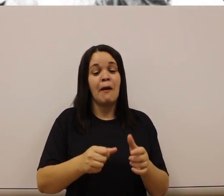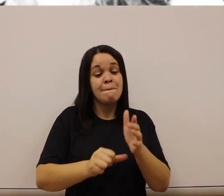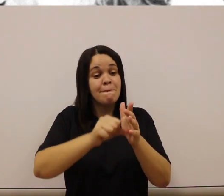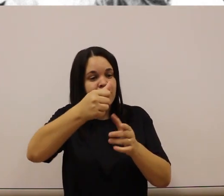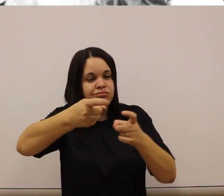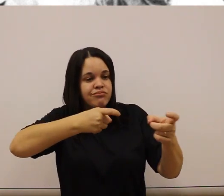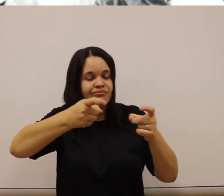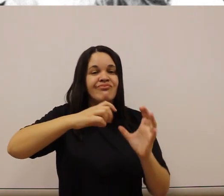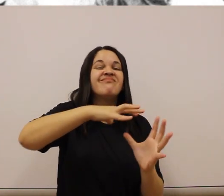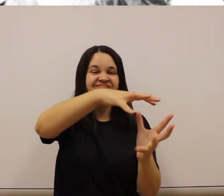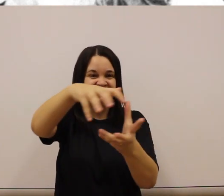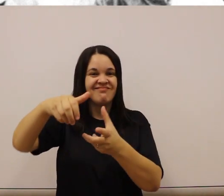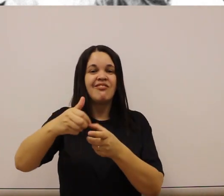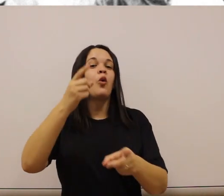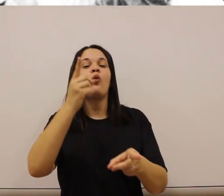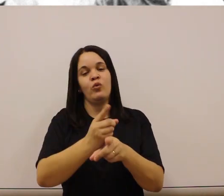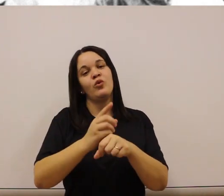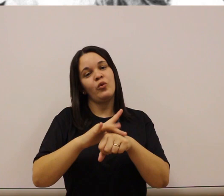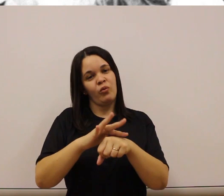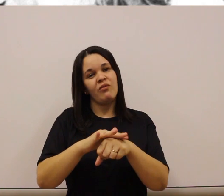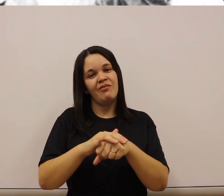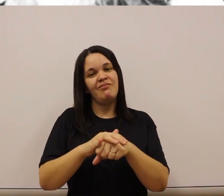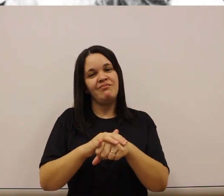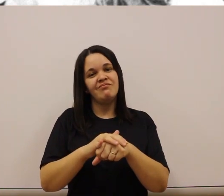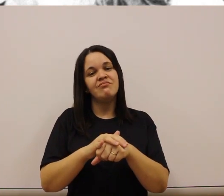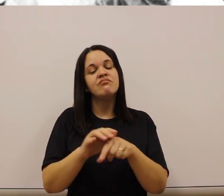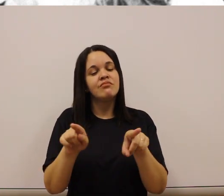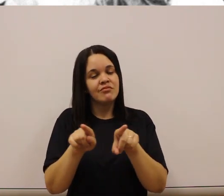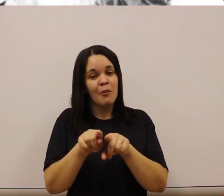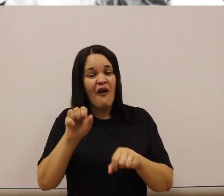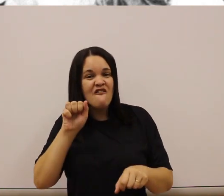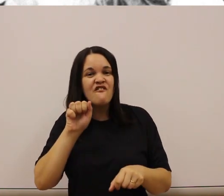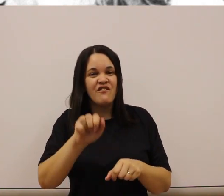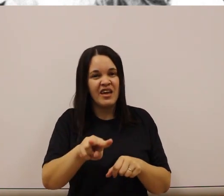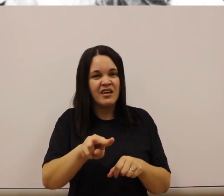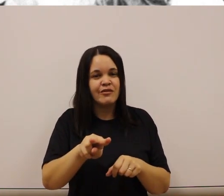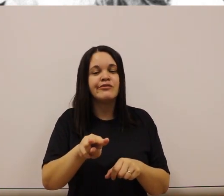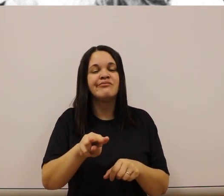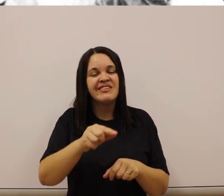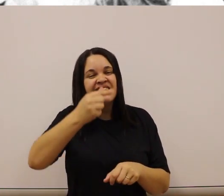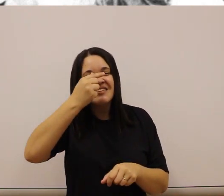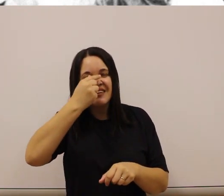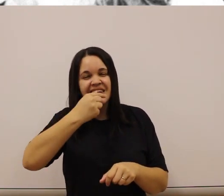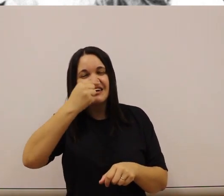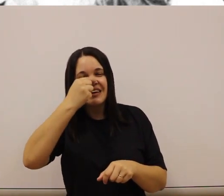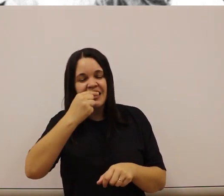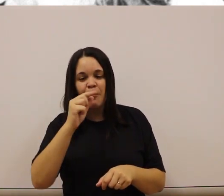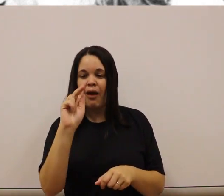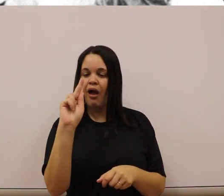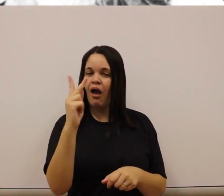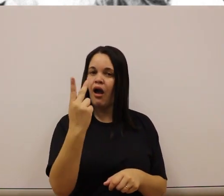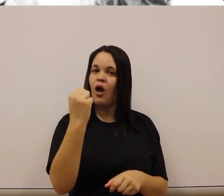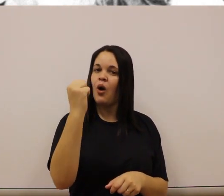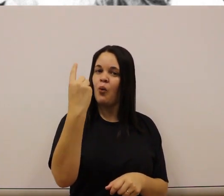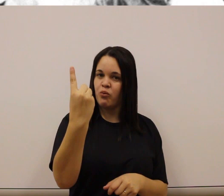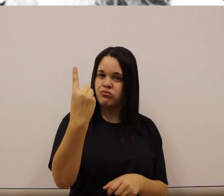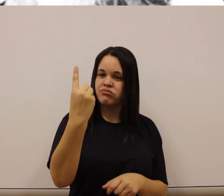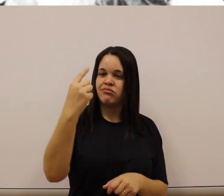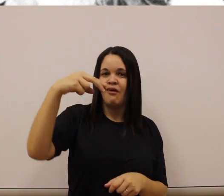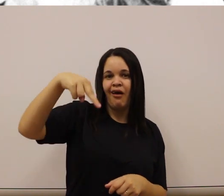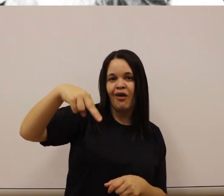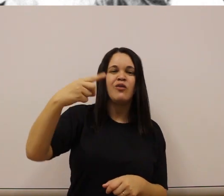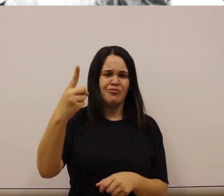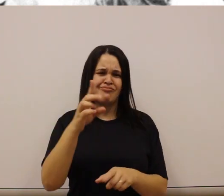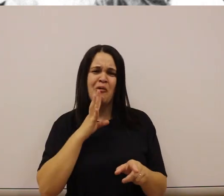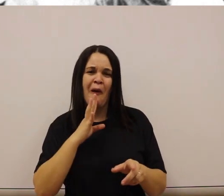Guerra Mundial. E era causada pelo mesmo vírus da gripe, H1N1, que todos